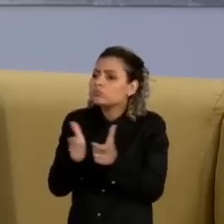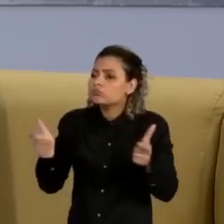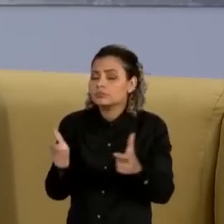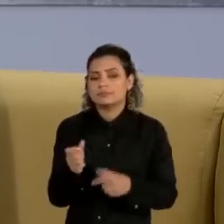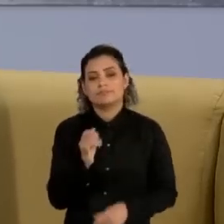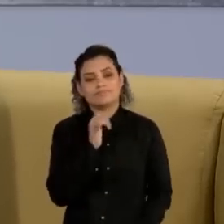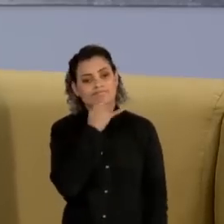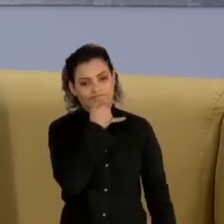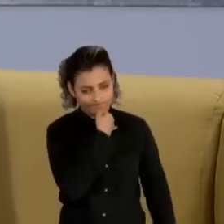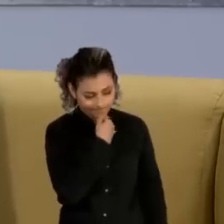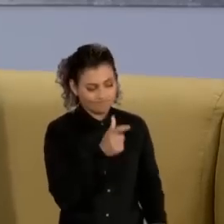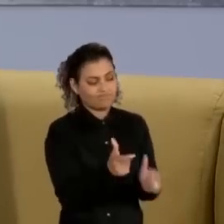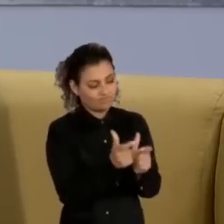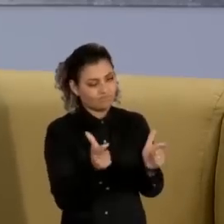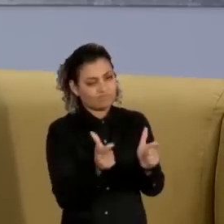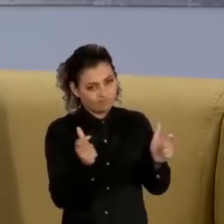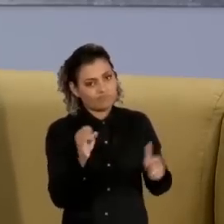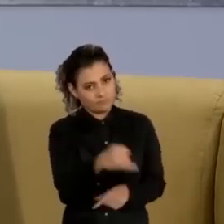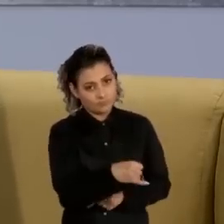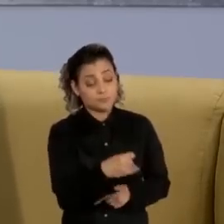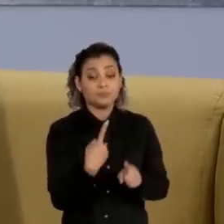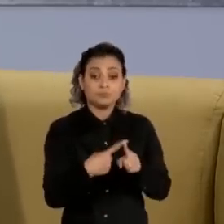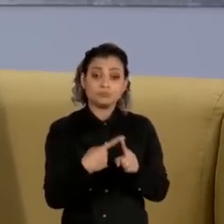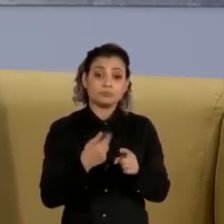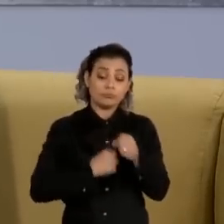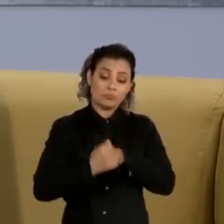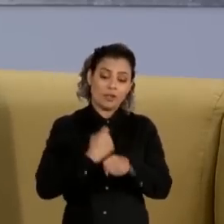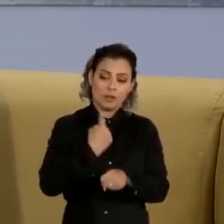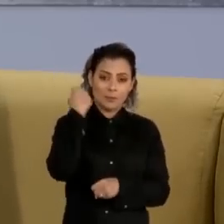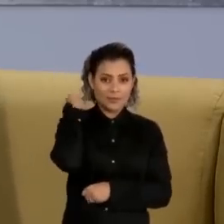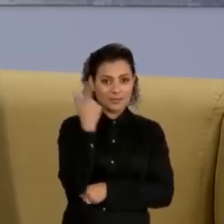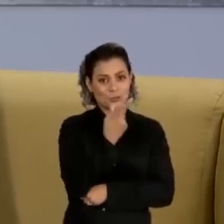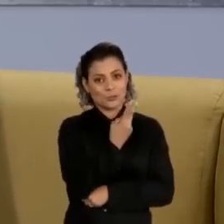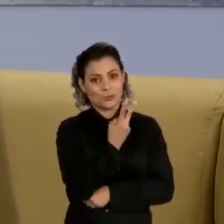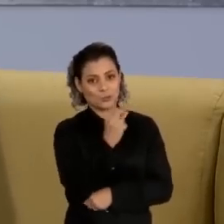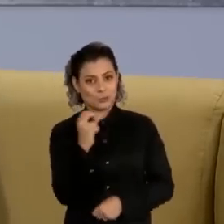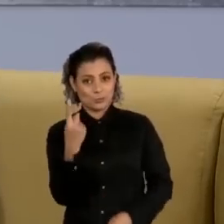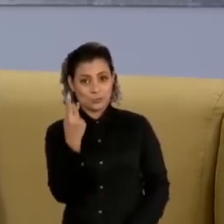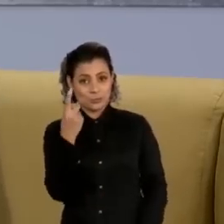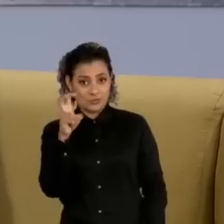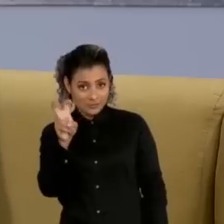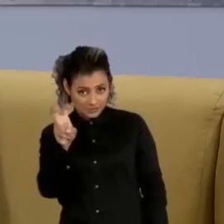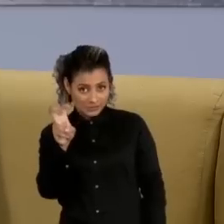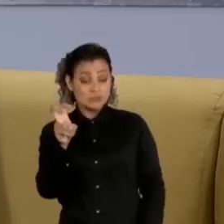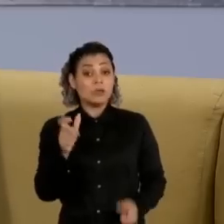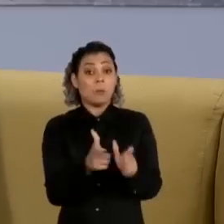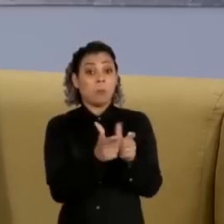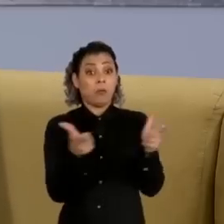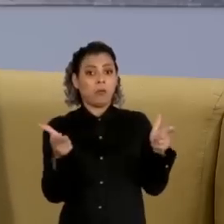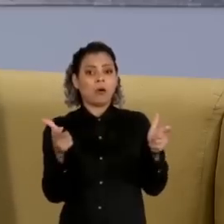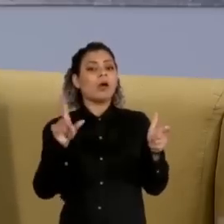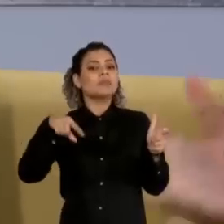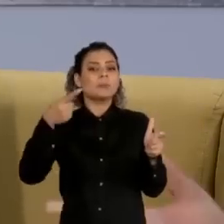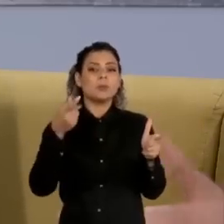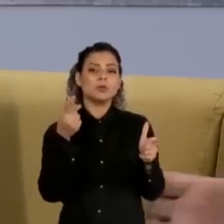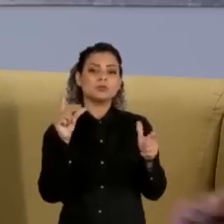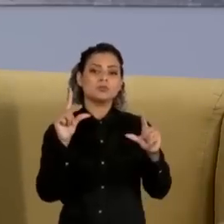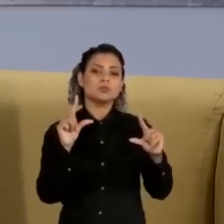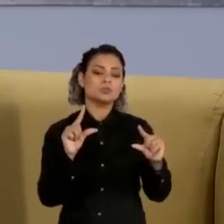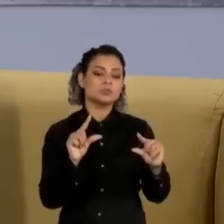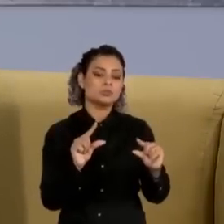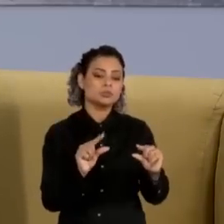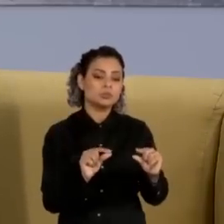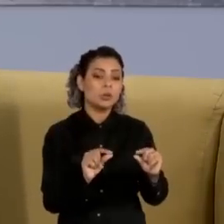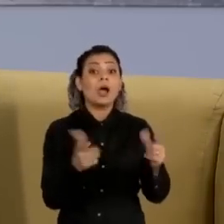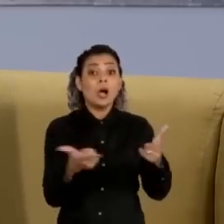dizer, nós esperamos, em alguns anos, uma epidemia seguidos por anos com baixa incidência. E por que isso acontece? O